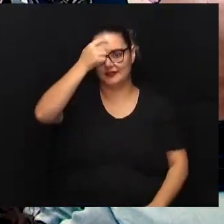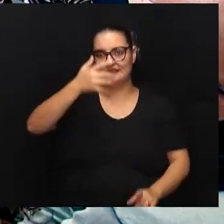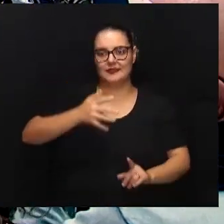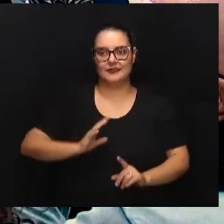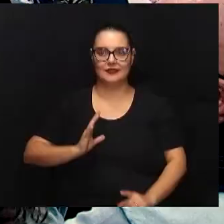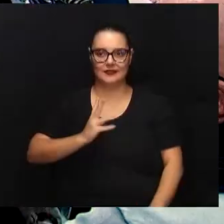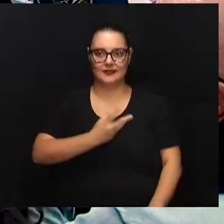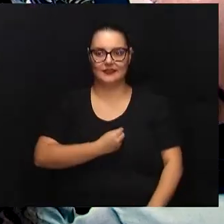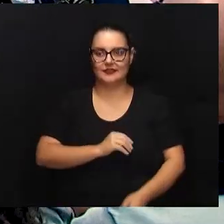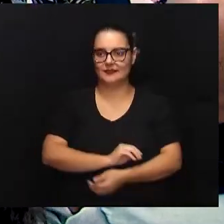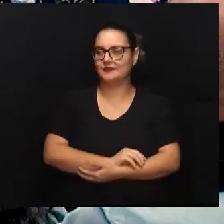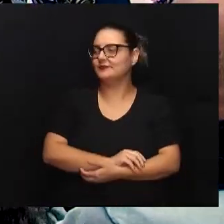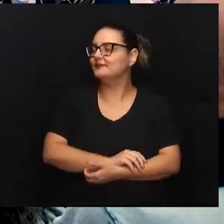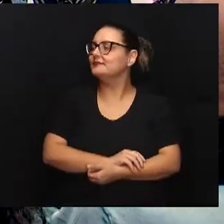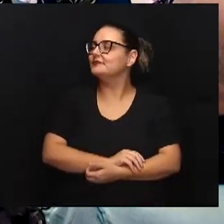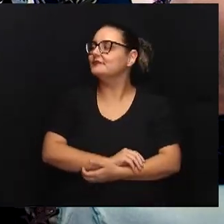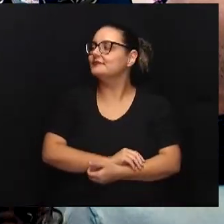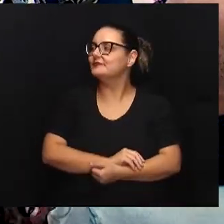Consciência Trans.